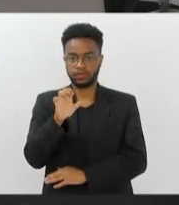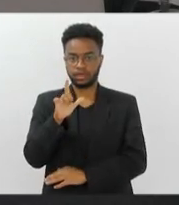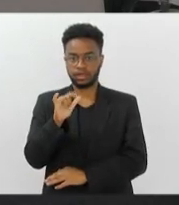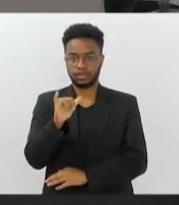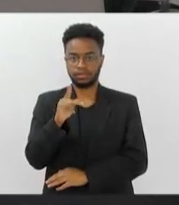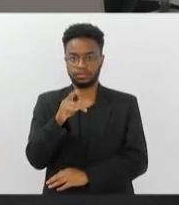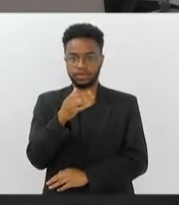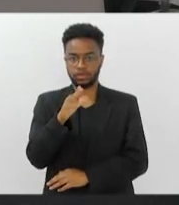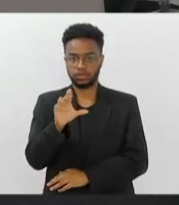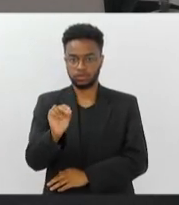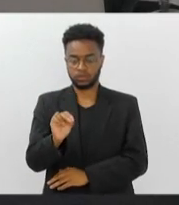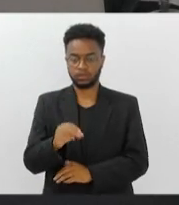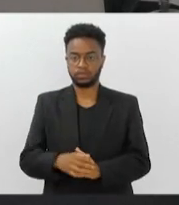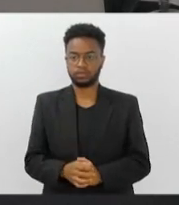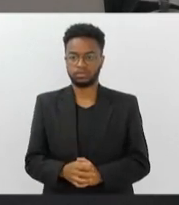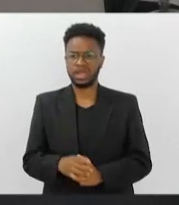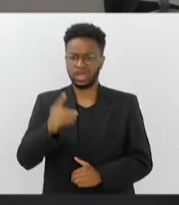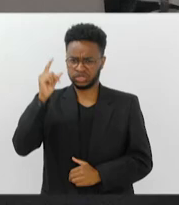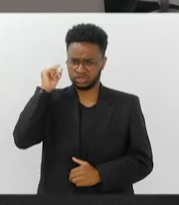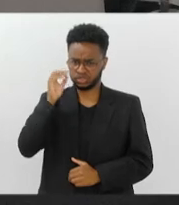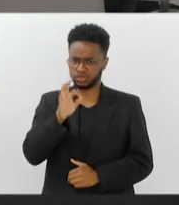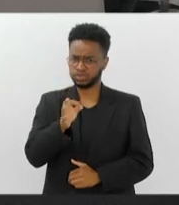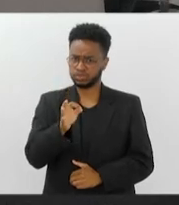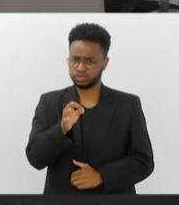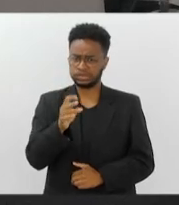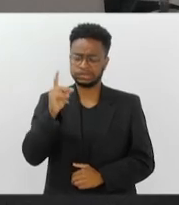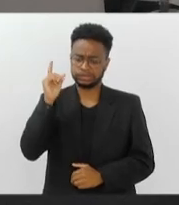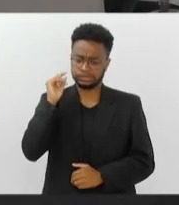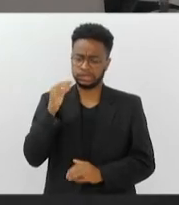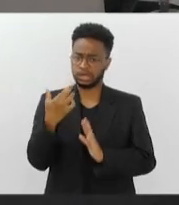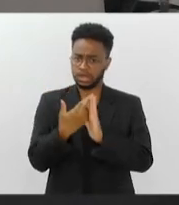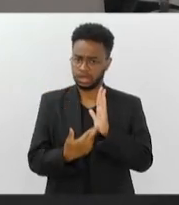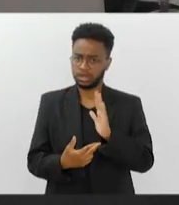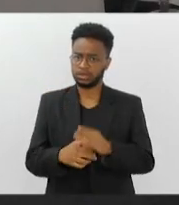Raves. Esse é antigo, hein? Essa é a relatoria.